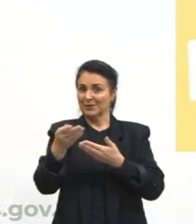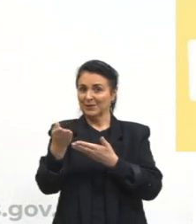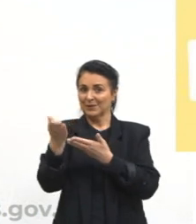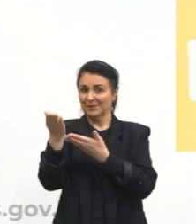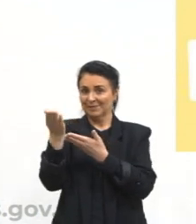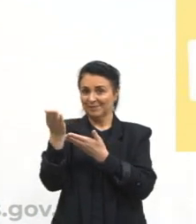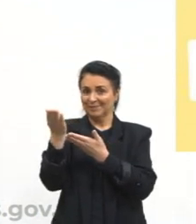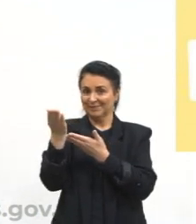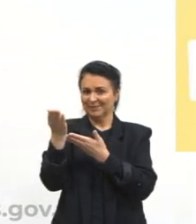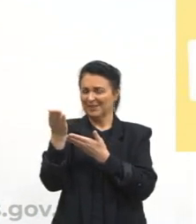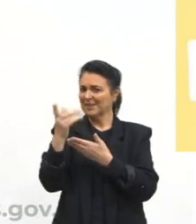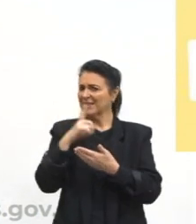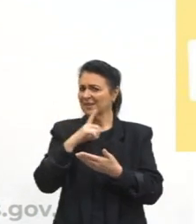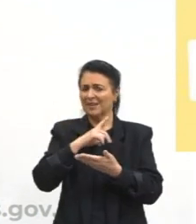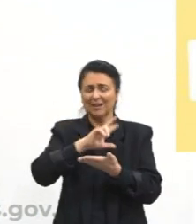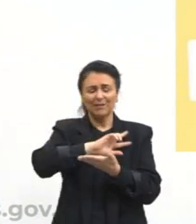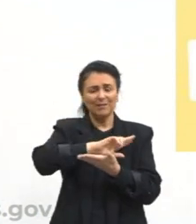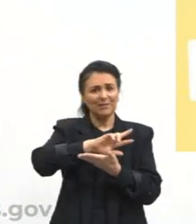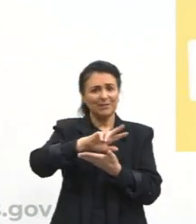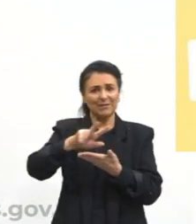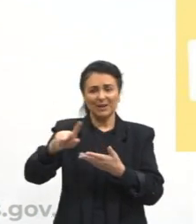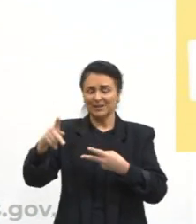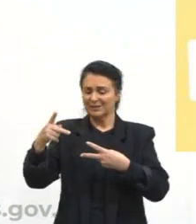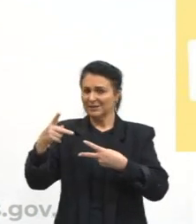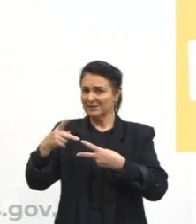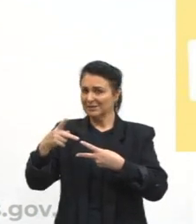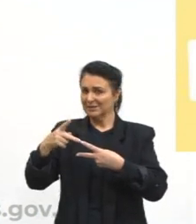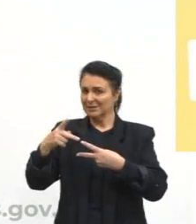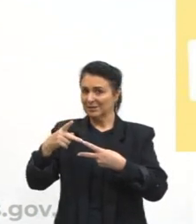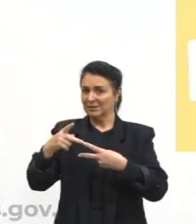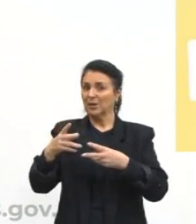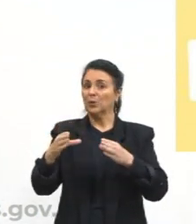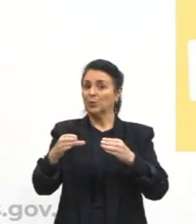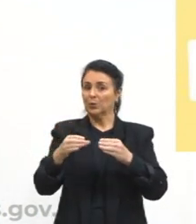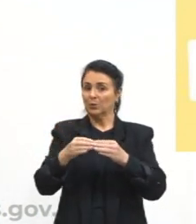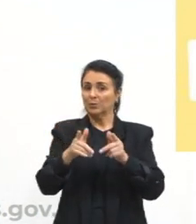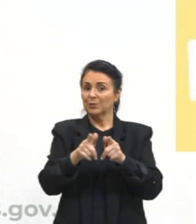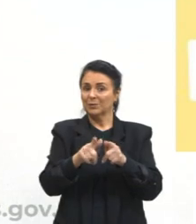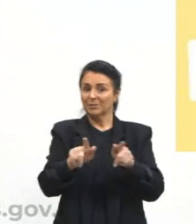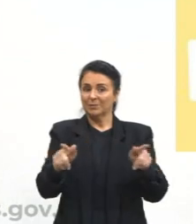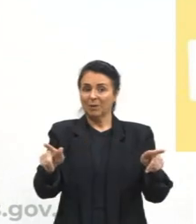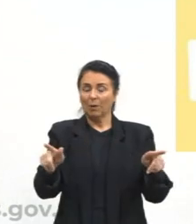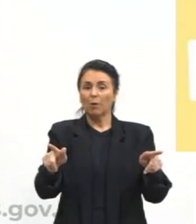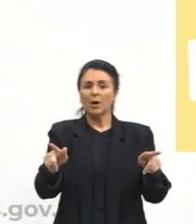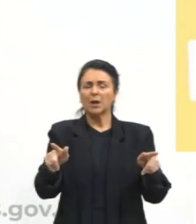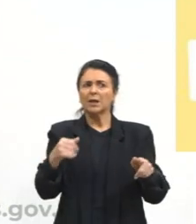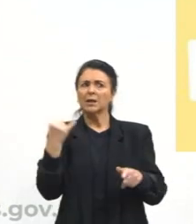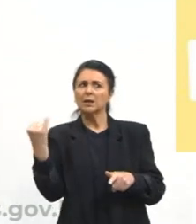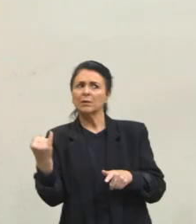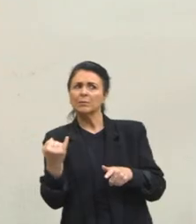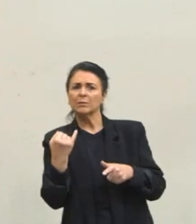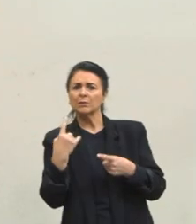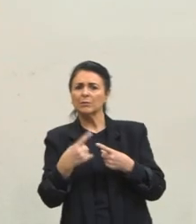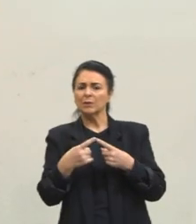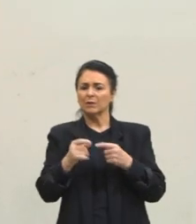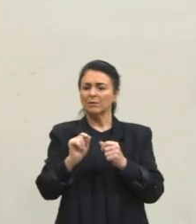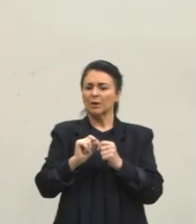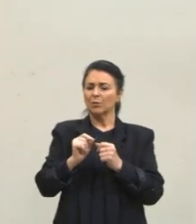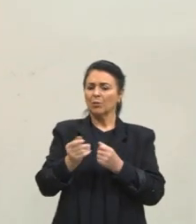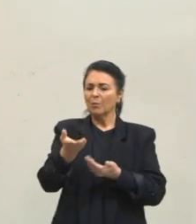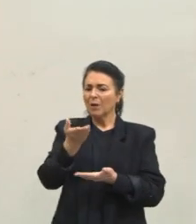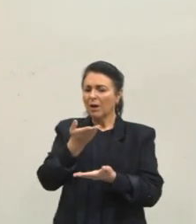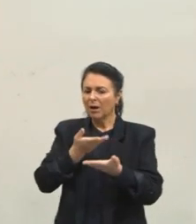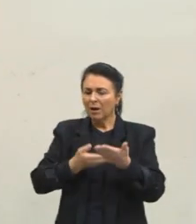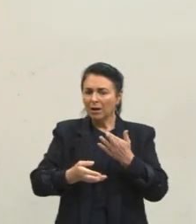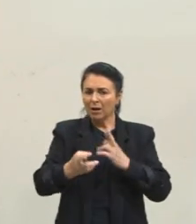and conexão que é uma classe gramatical que serve para relacionar palavras